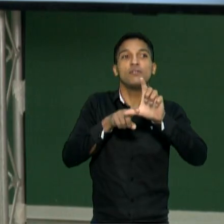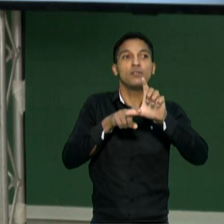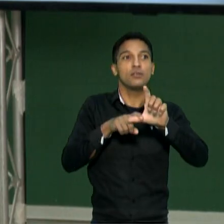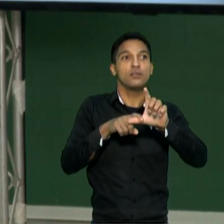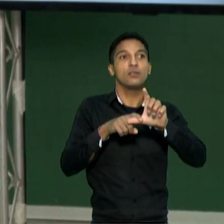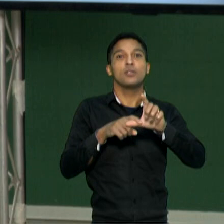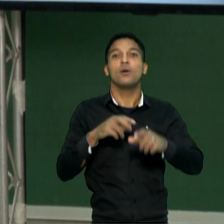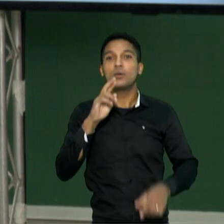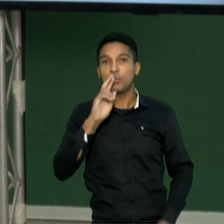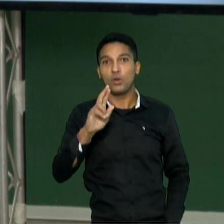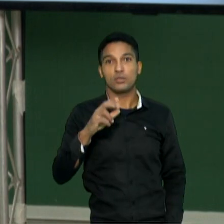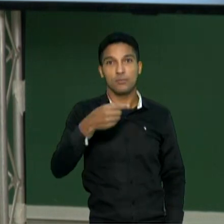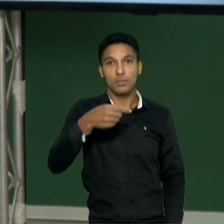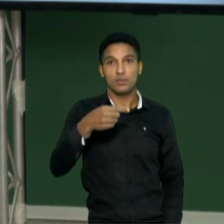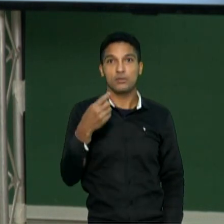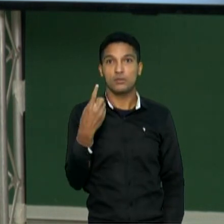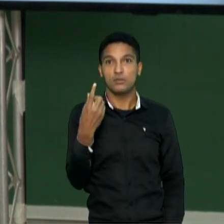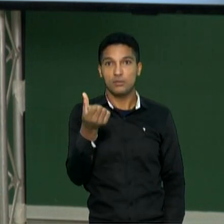menos 16.